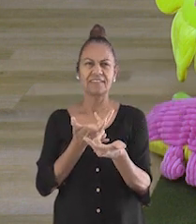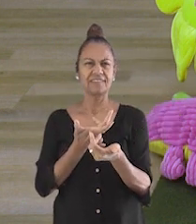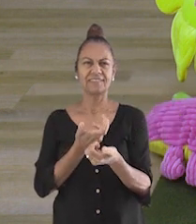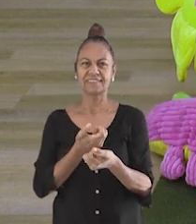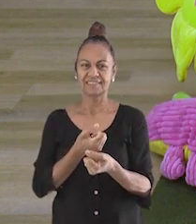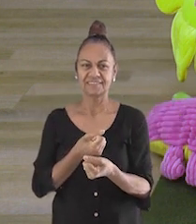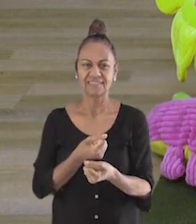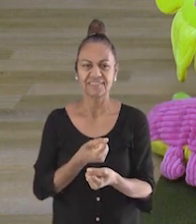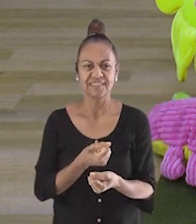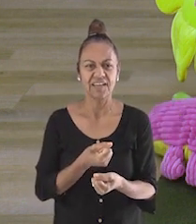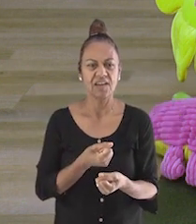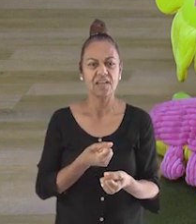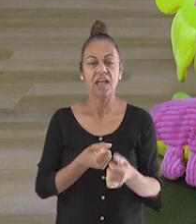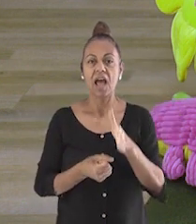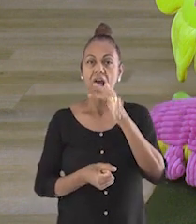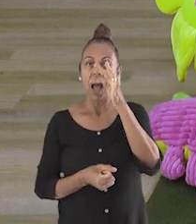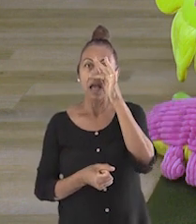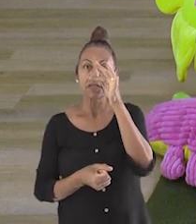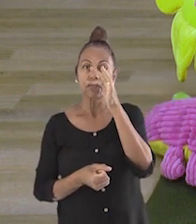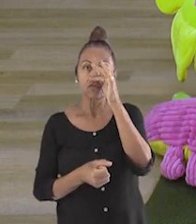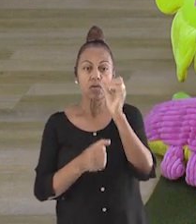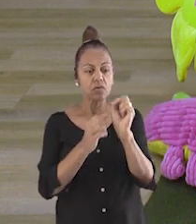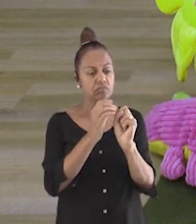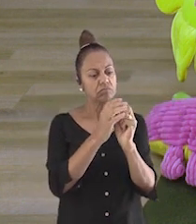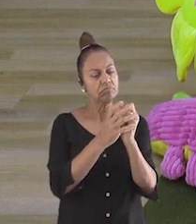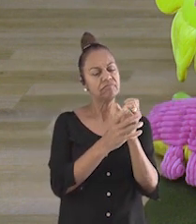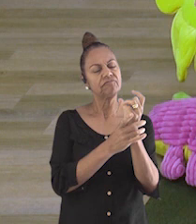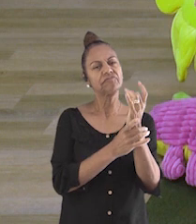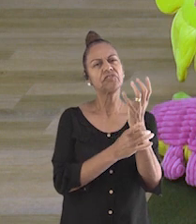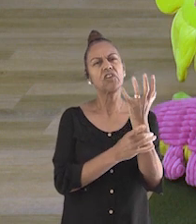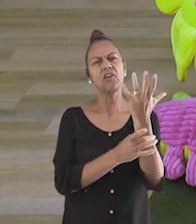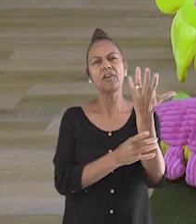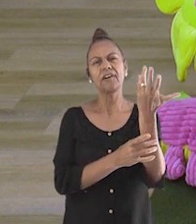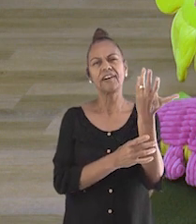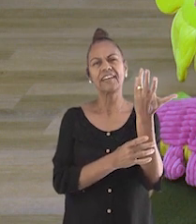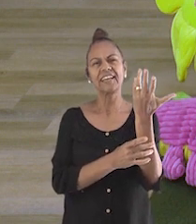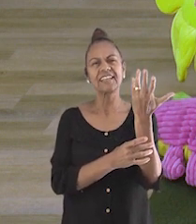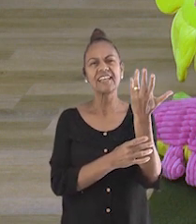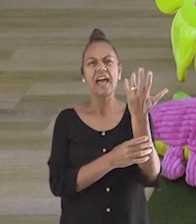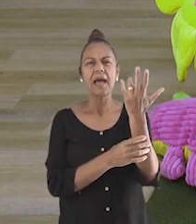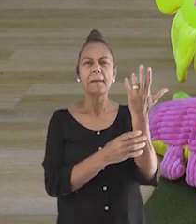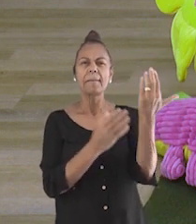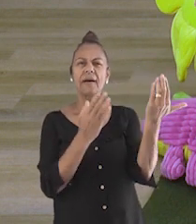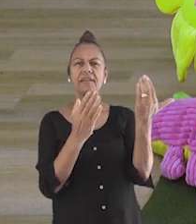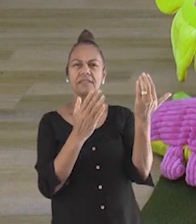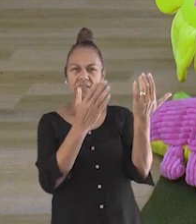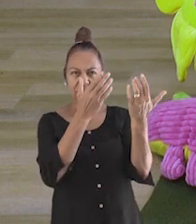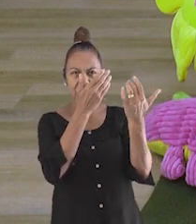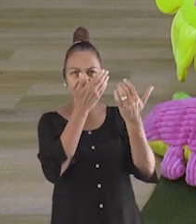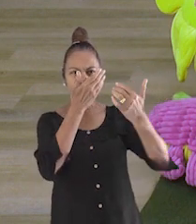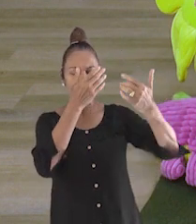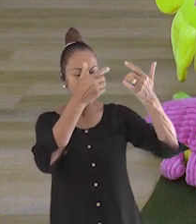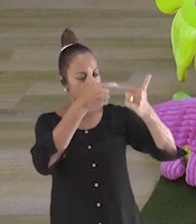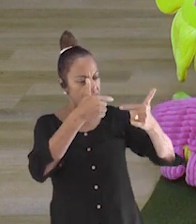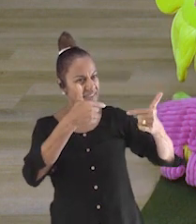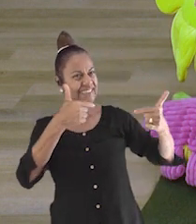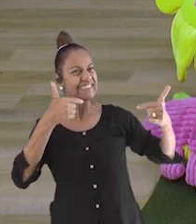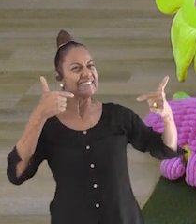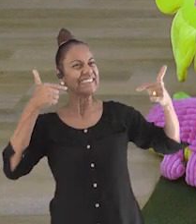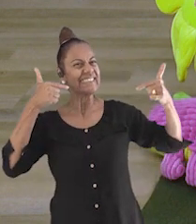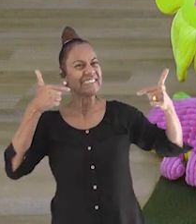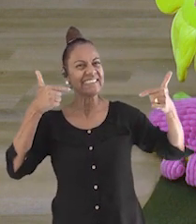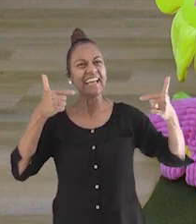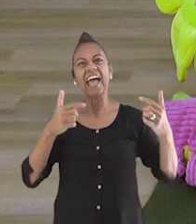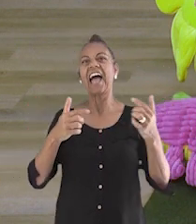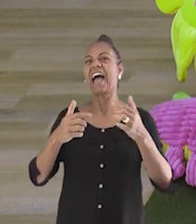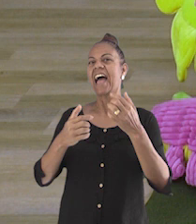maravilhosa que havia naquele lugar. Lá as flores estavam